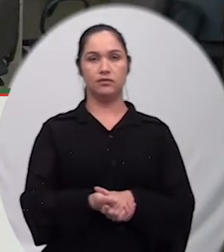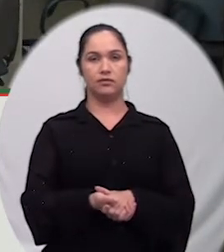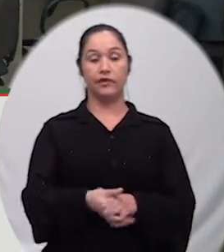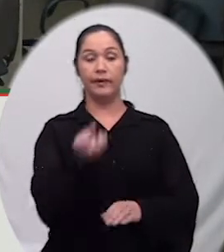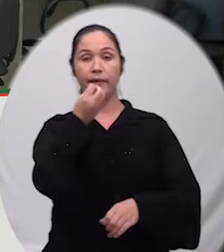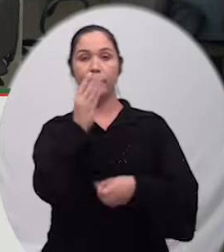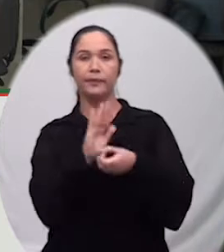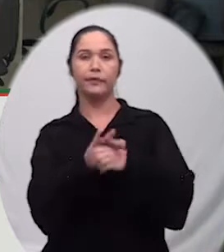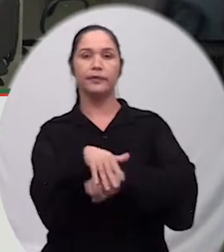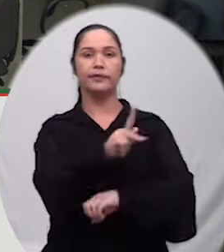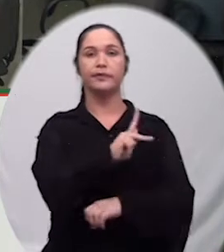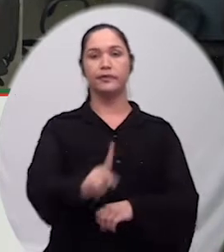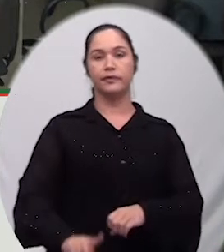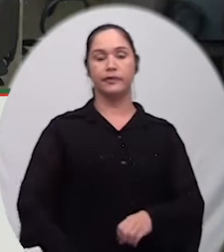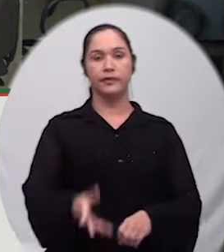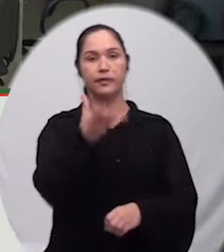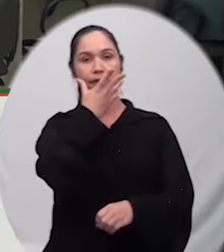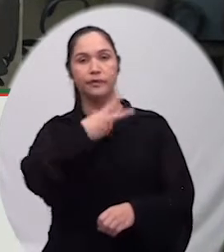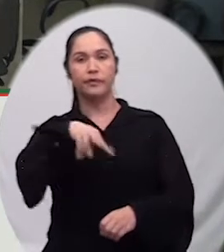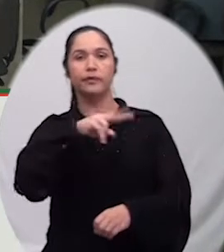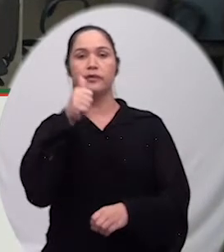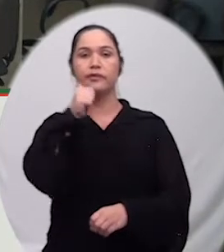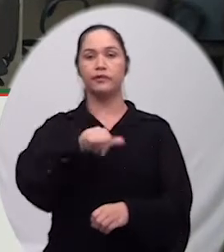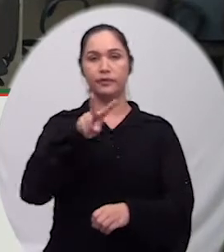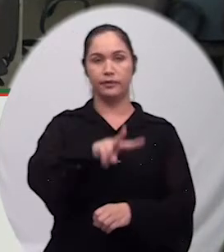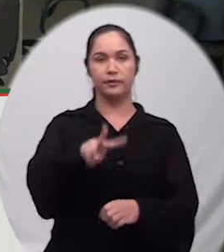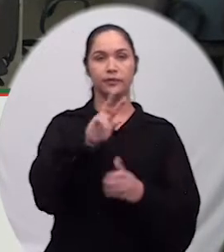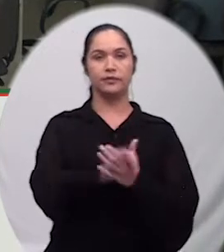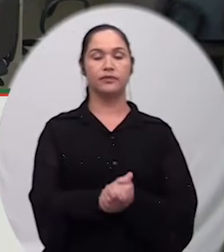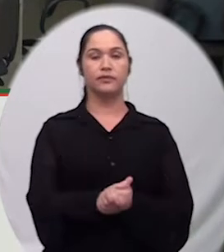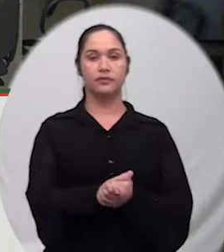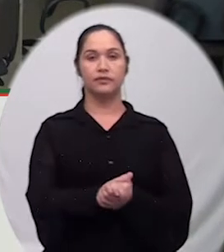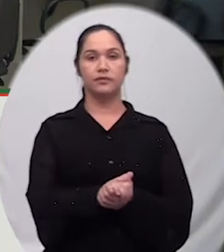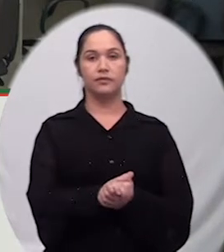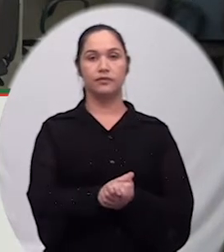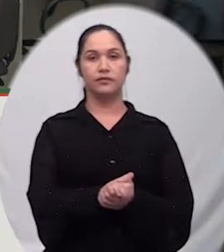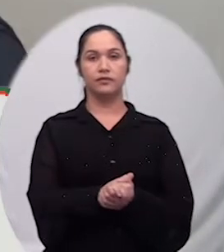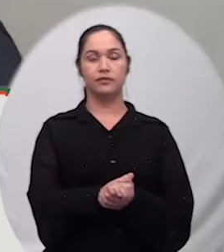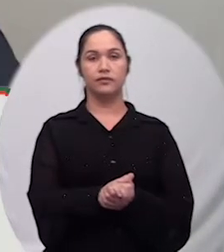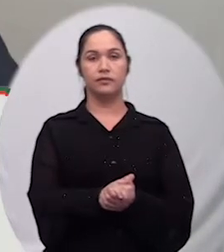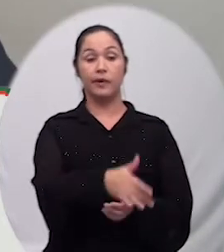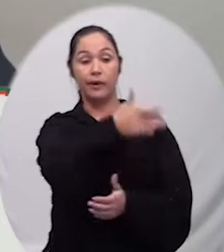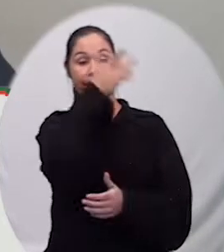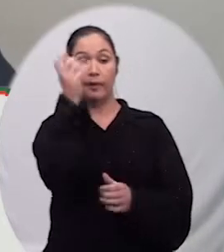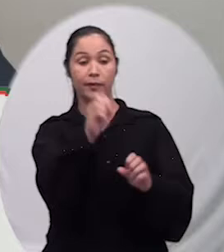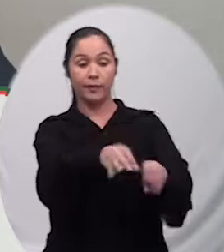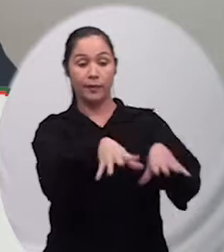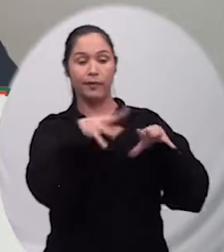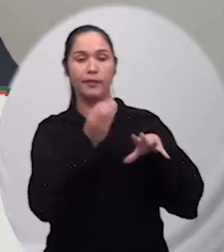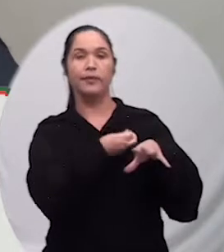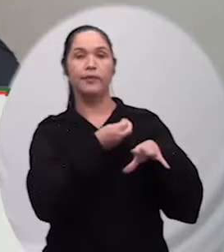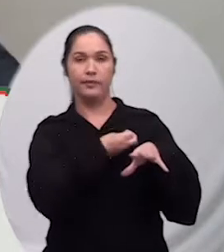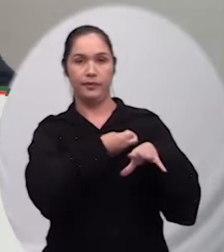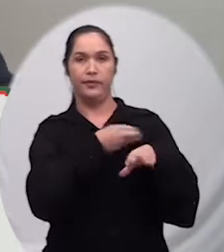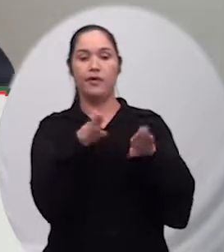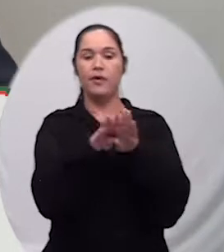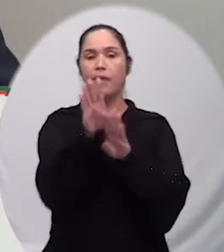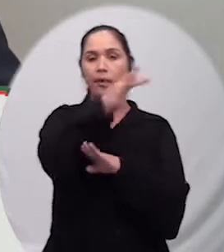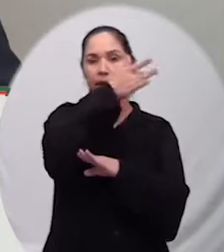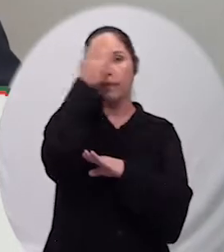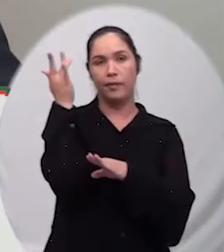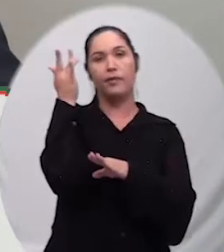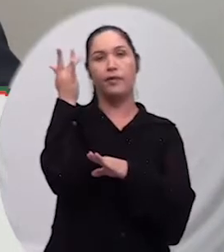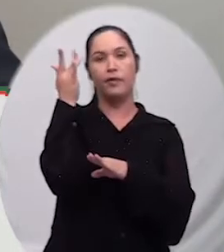Boa noite, senhor presidente, senhores vereadores, vereadoras, ao público presente nessa casa, todos que nos assistem pela